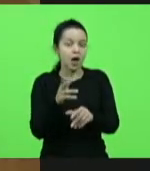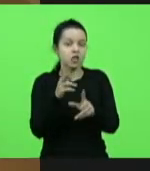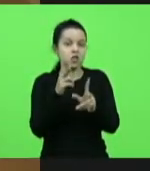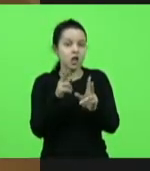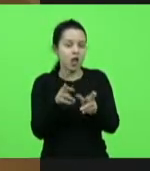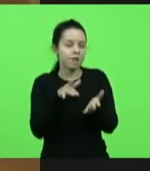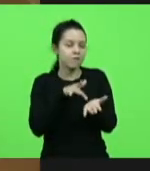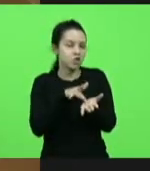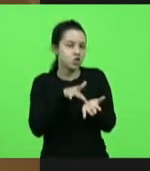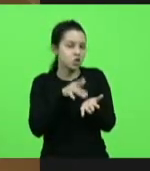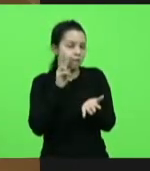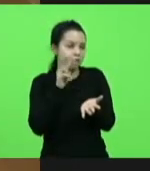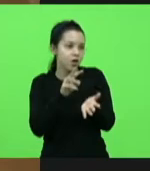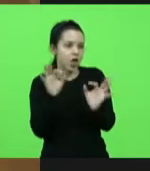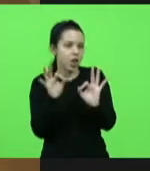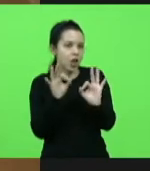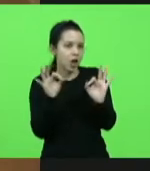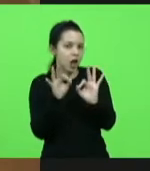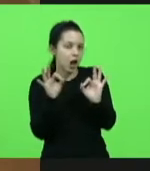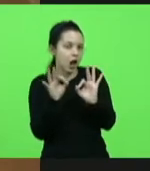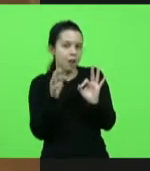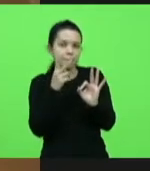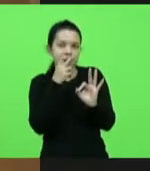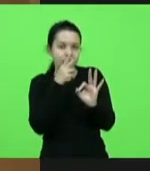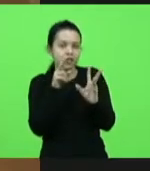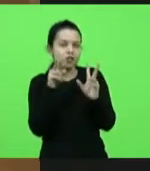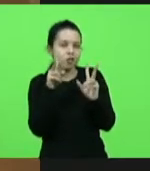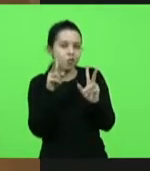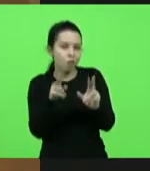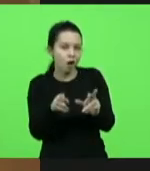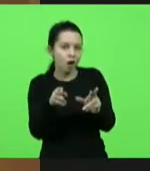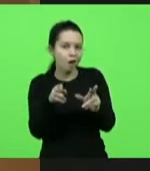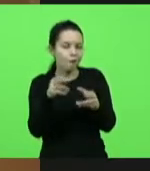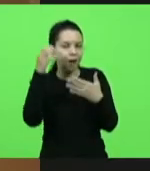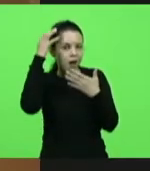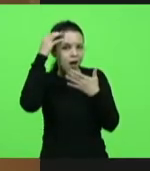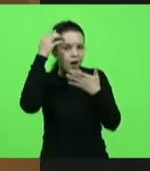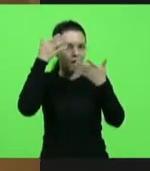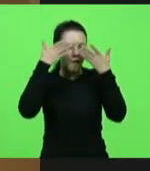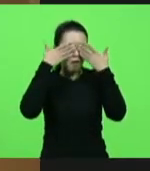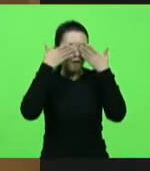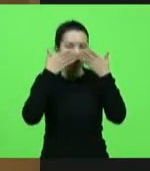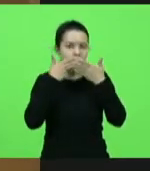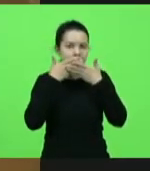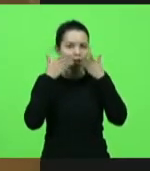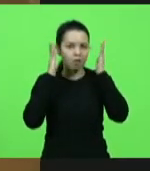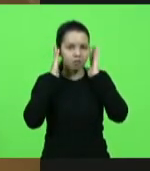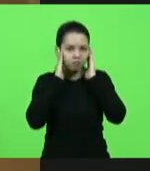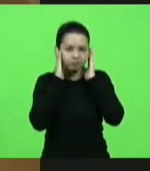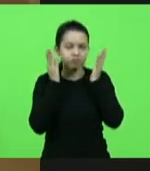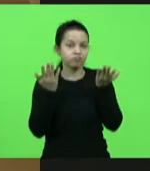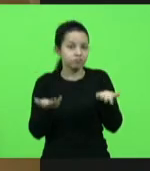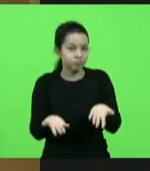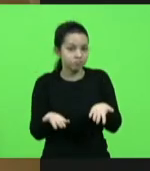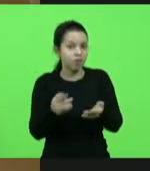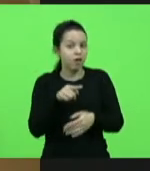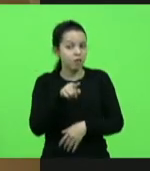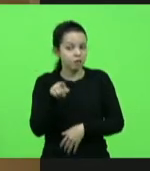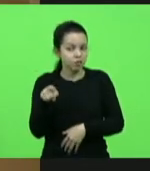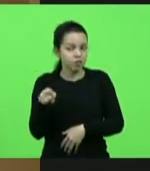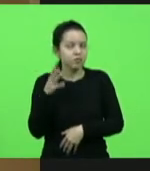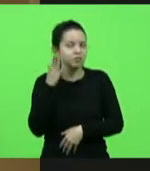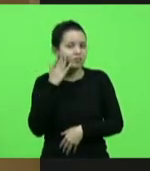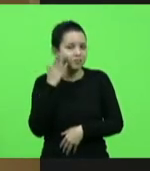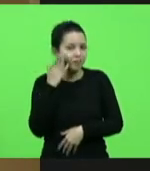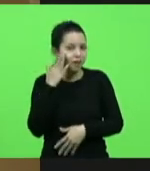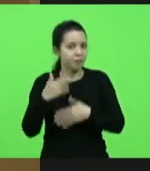fizeram de conta que não viram. O pessoal que trabalhou sabe muito bem desse processo da Hidera, que